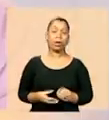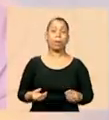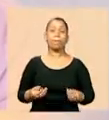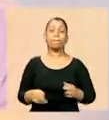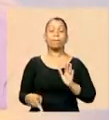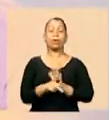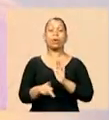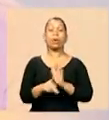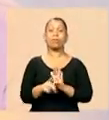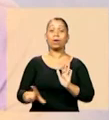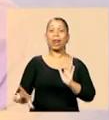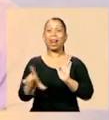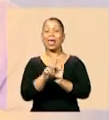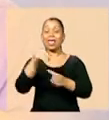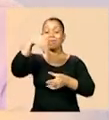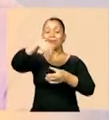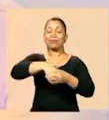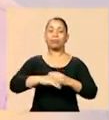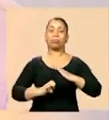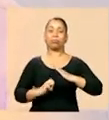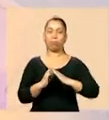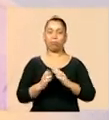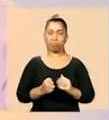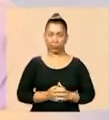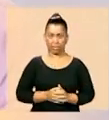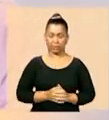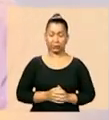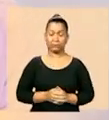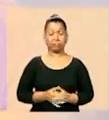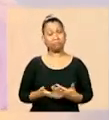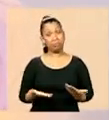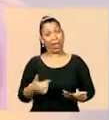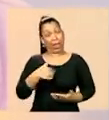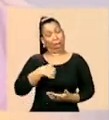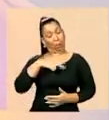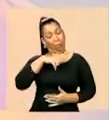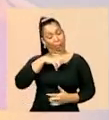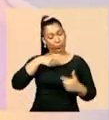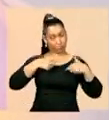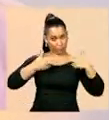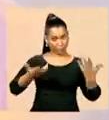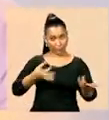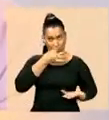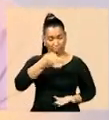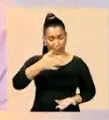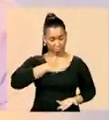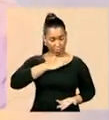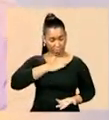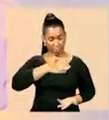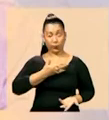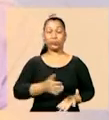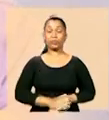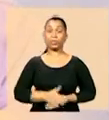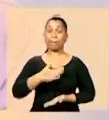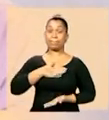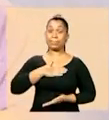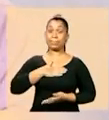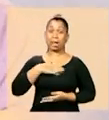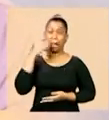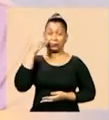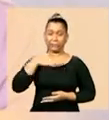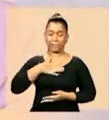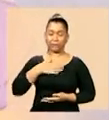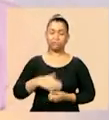da regulamentação das normas internas da empresa. Tá? Eu, particularmente, na minha experiência,